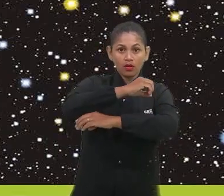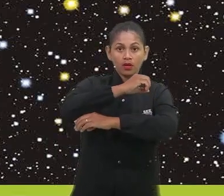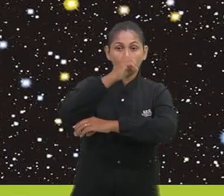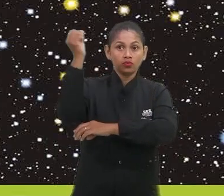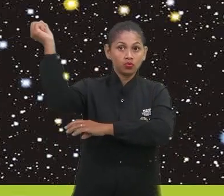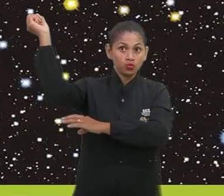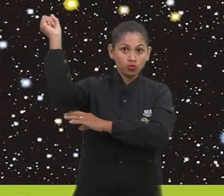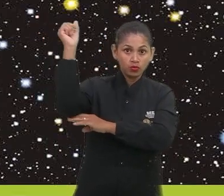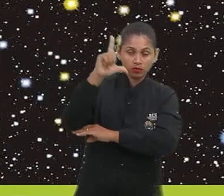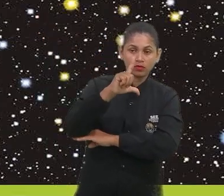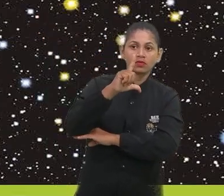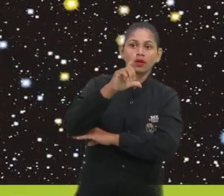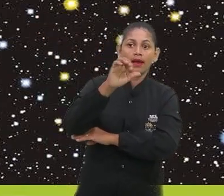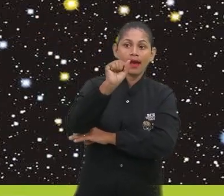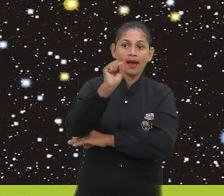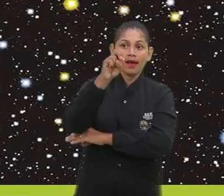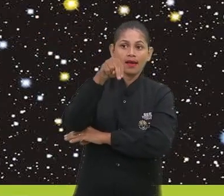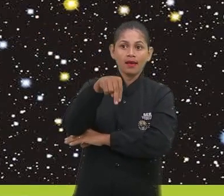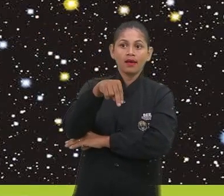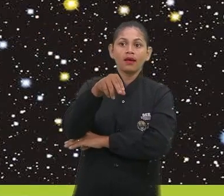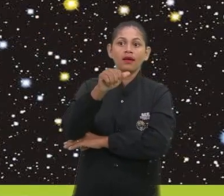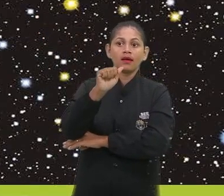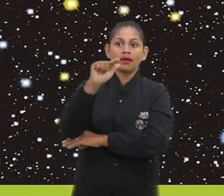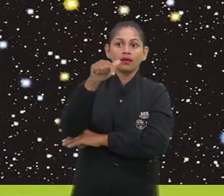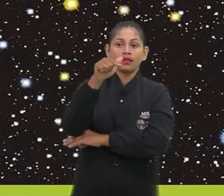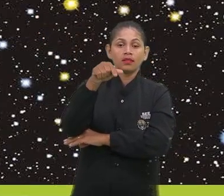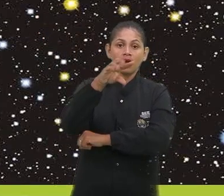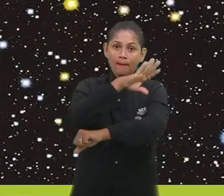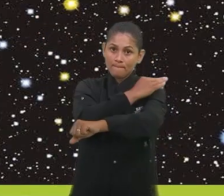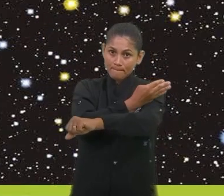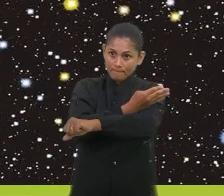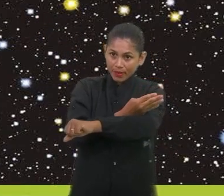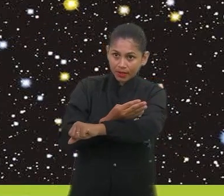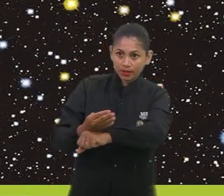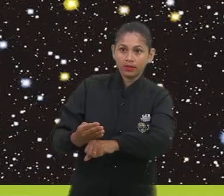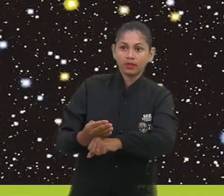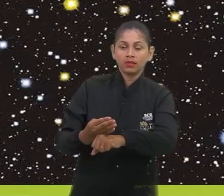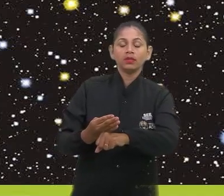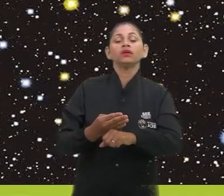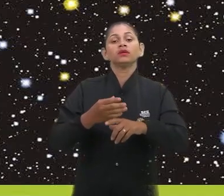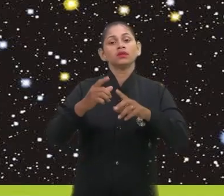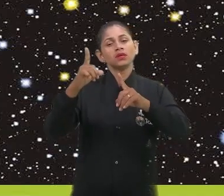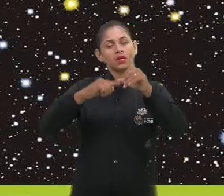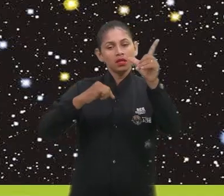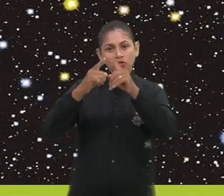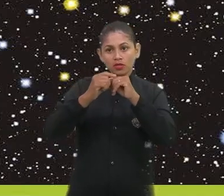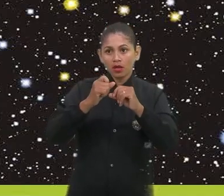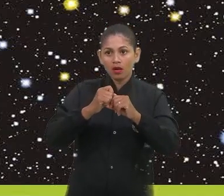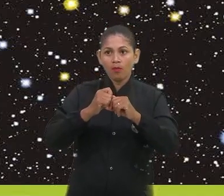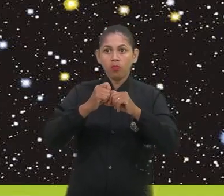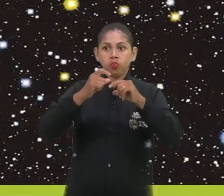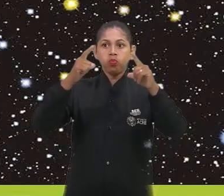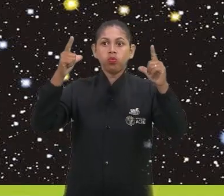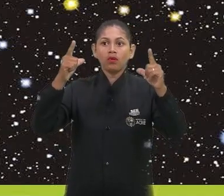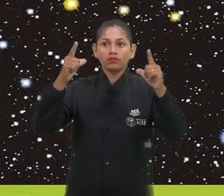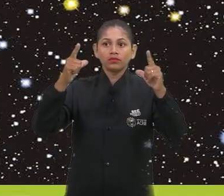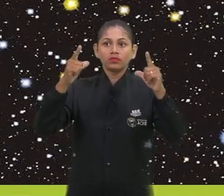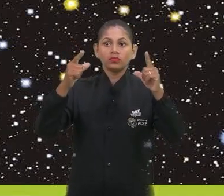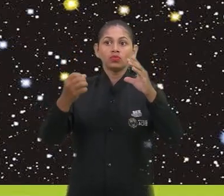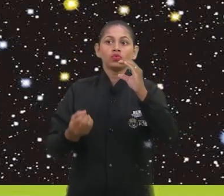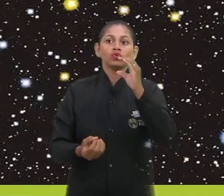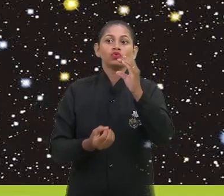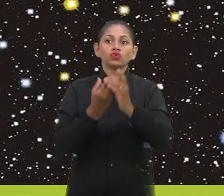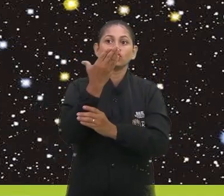chamadas de anã branca, e aquelas estrelas que são maiores que o Sol vão dar origem aos